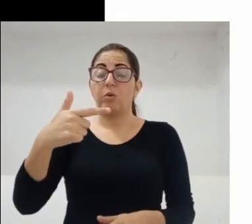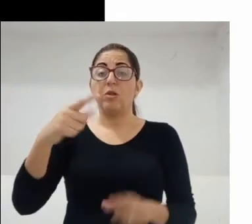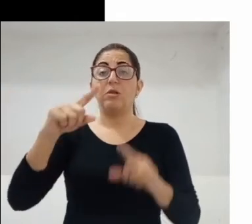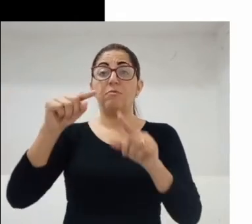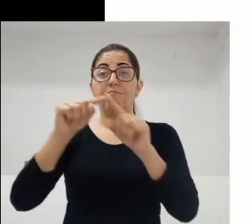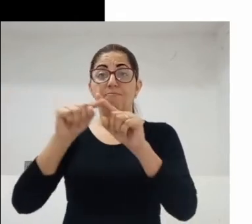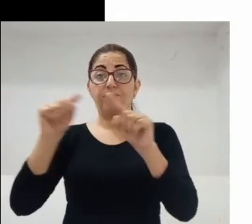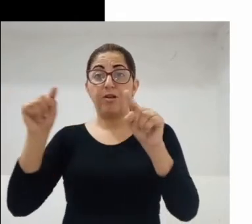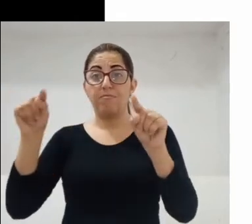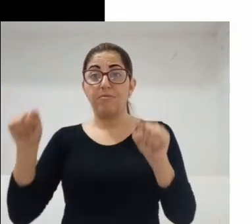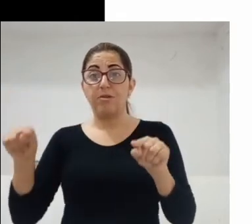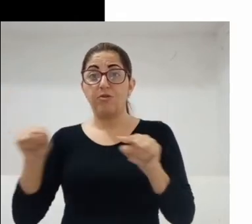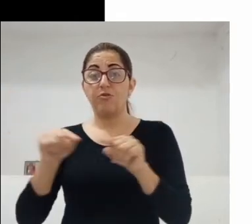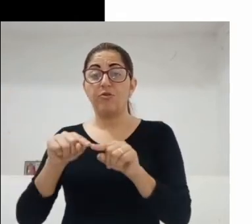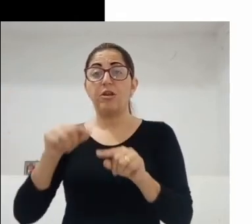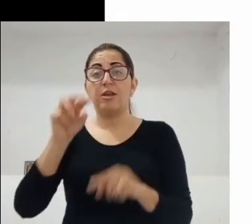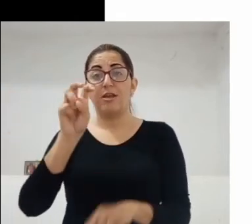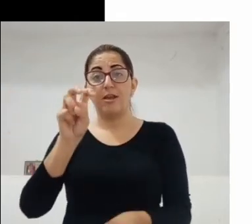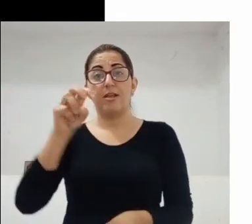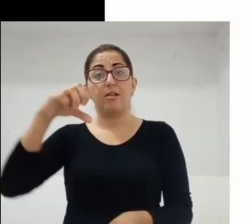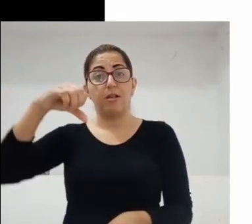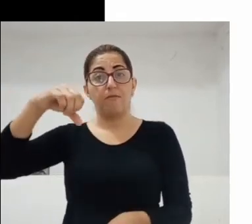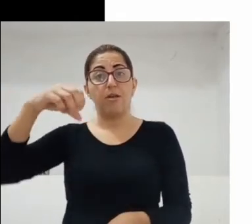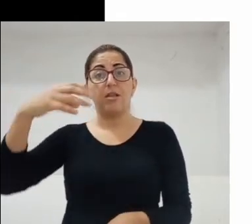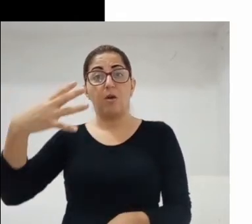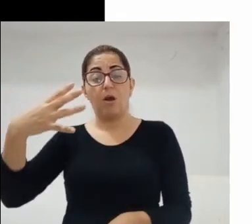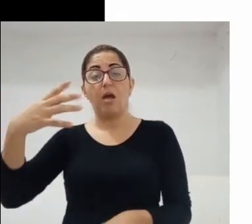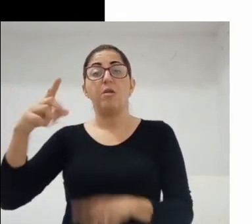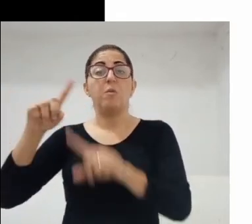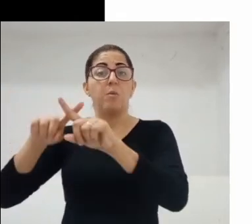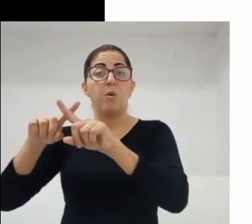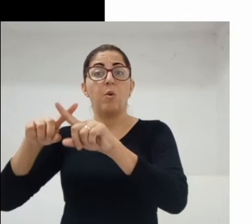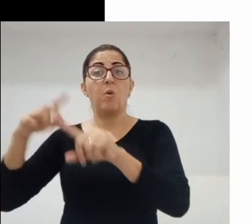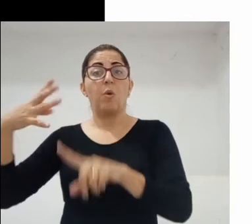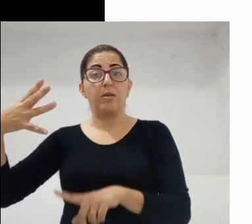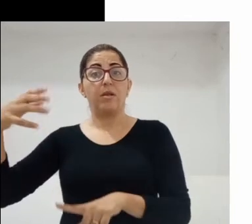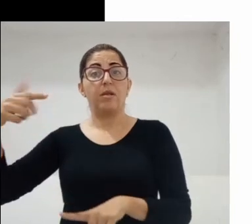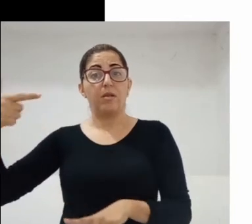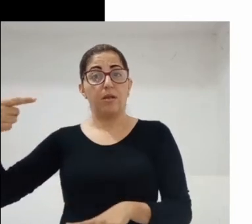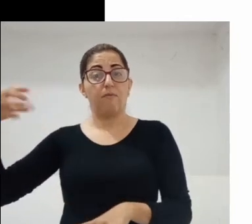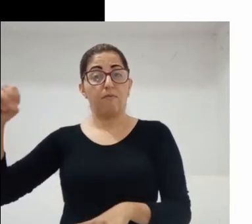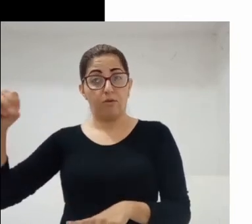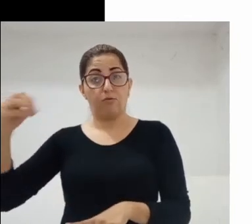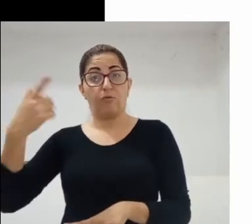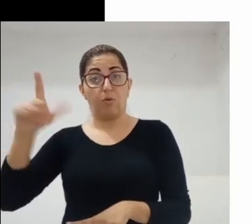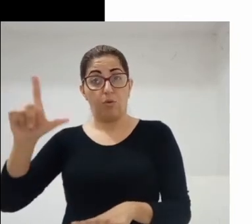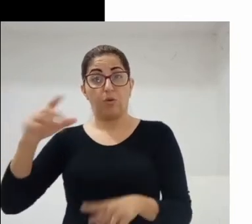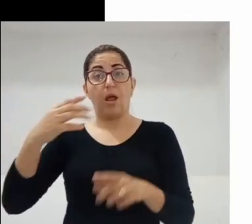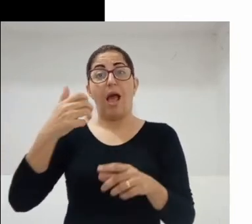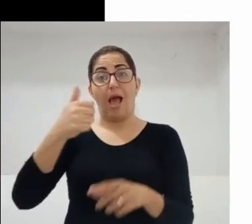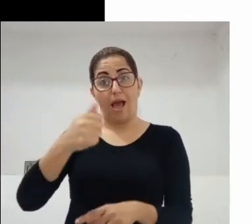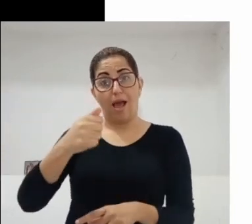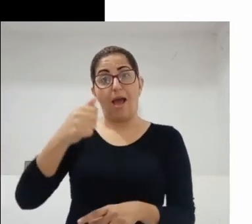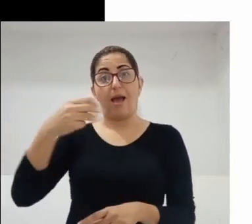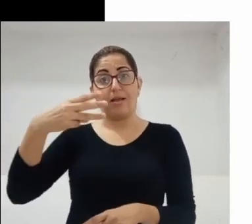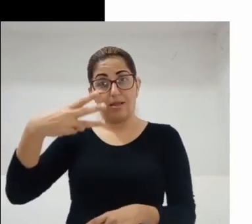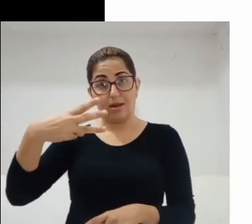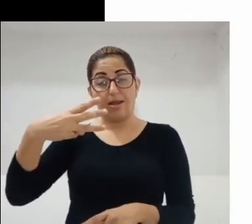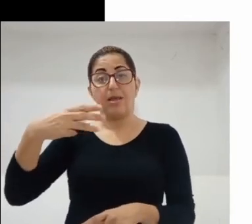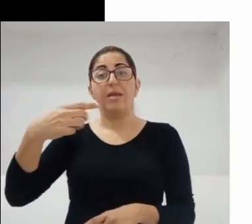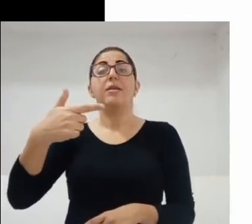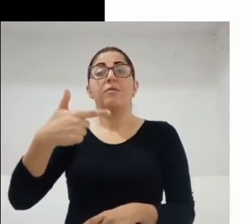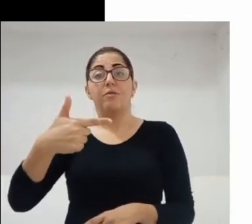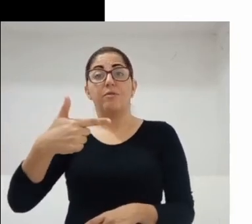por 594 milímetros, a folha A2, que vai medir 594 por 420, a